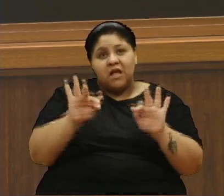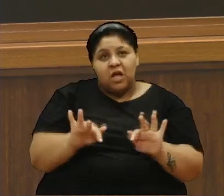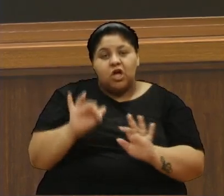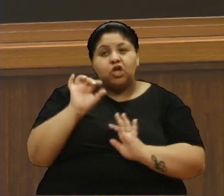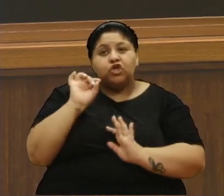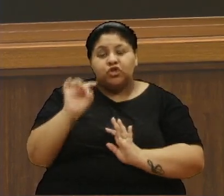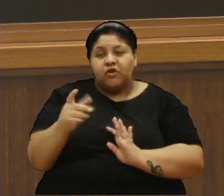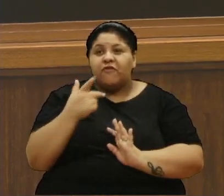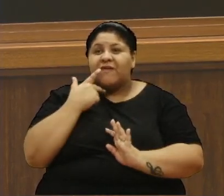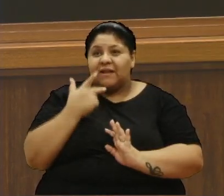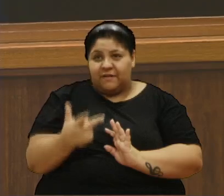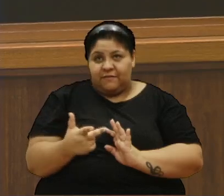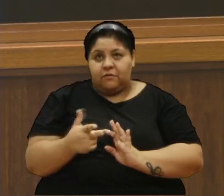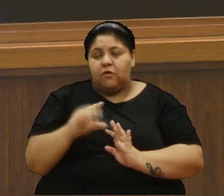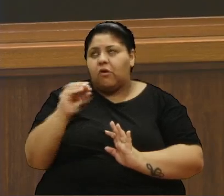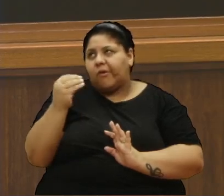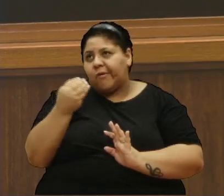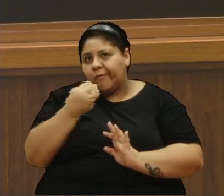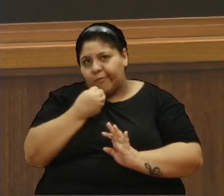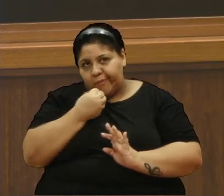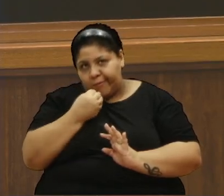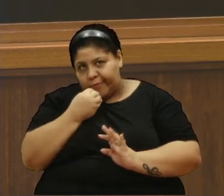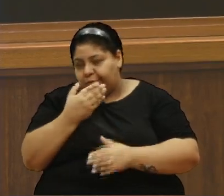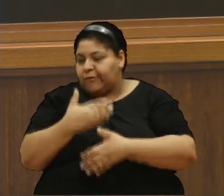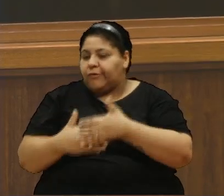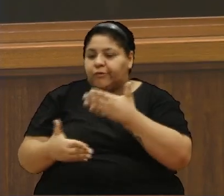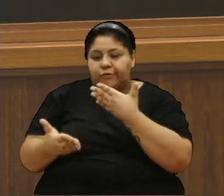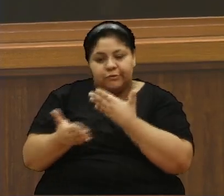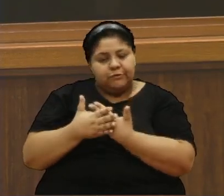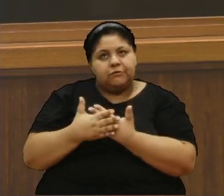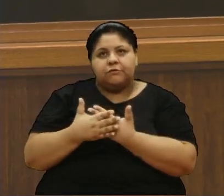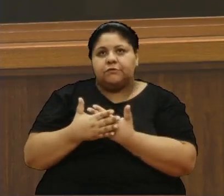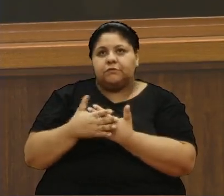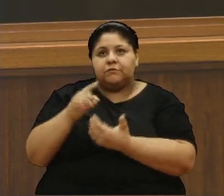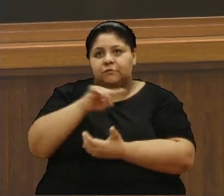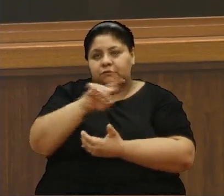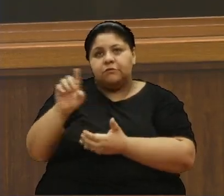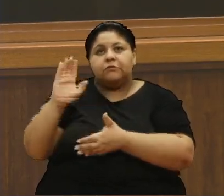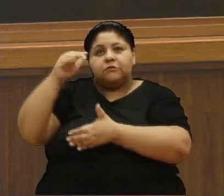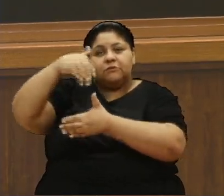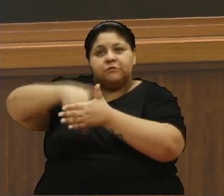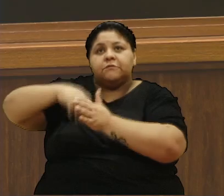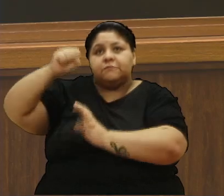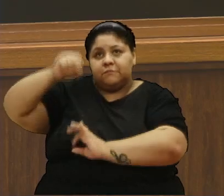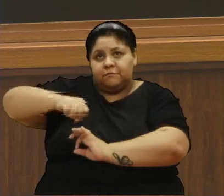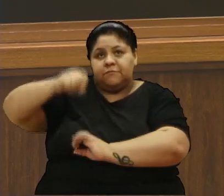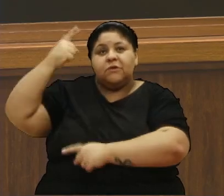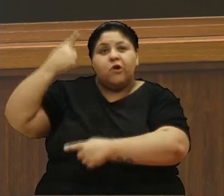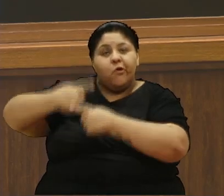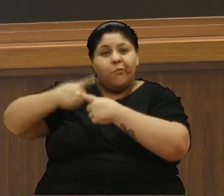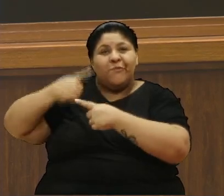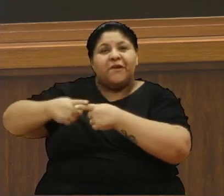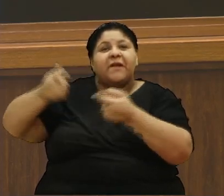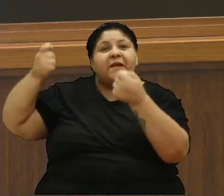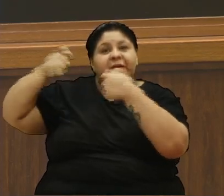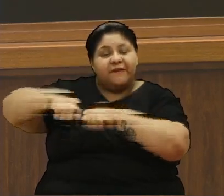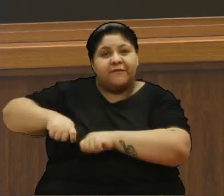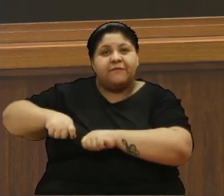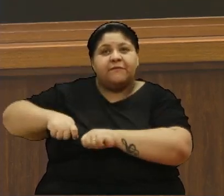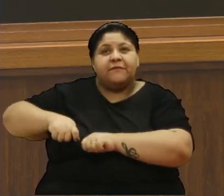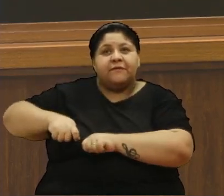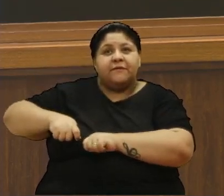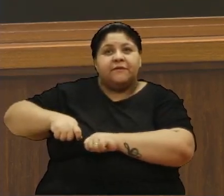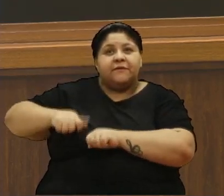queria dizer que, claro, apesar de tudo isso, nós votaremos favoráveis, porque precisa de agentes